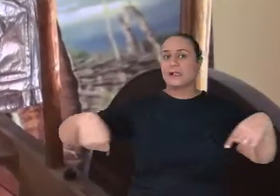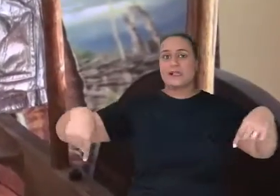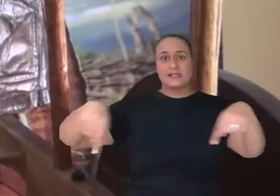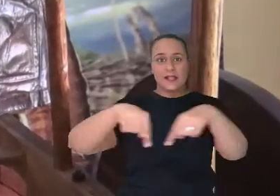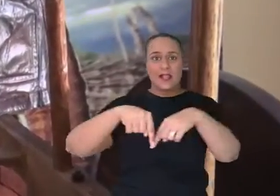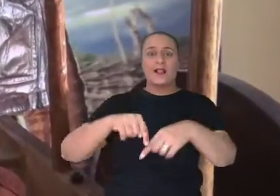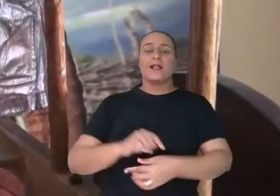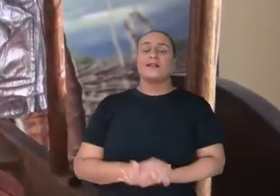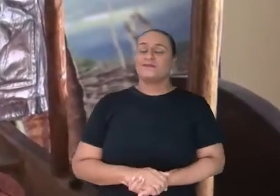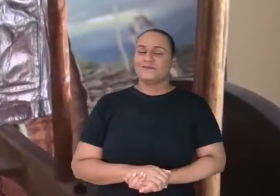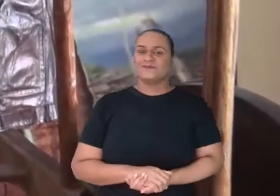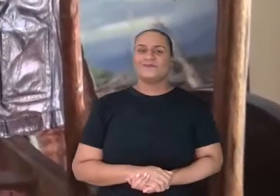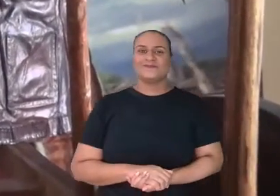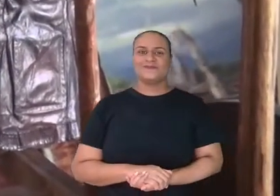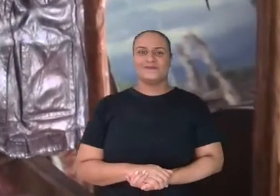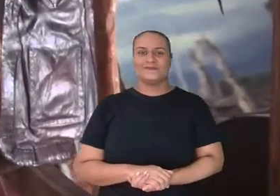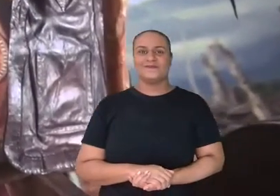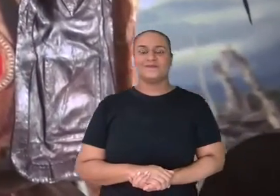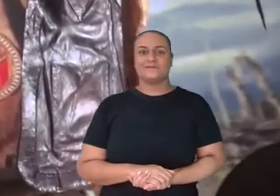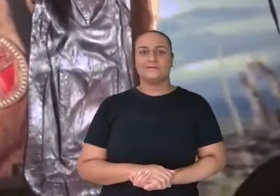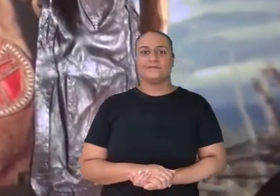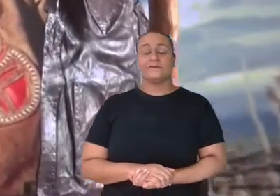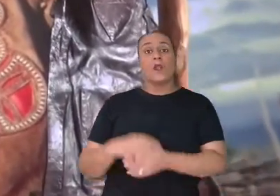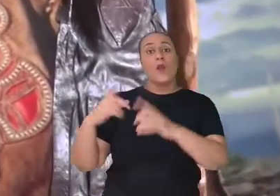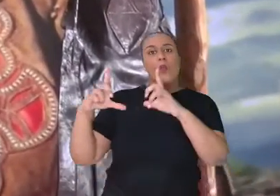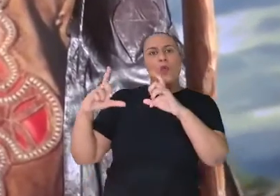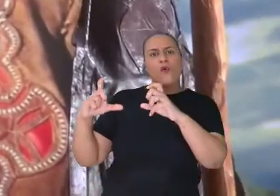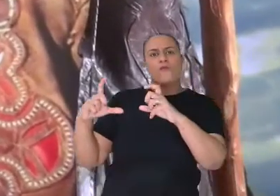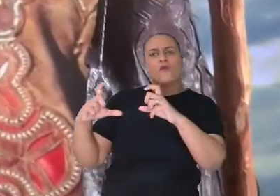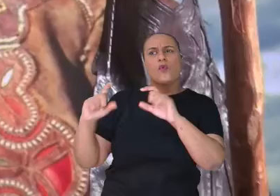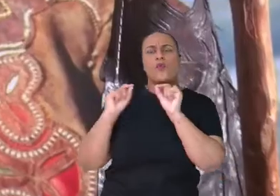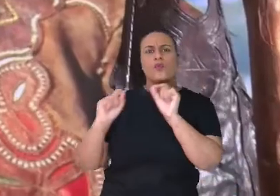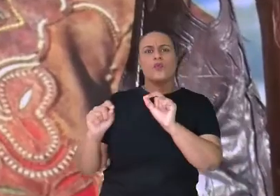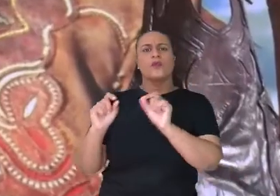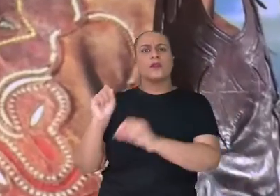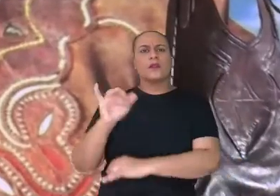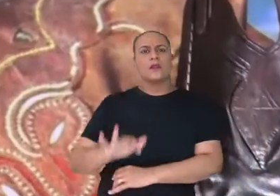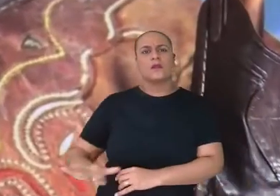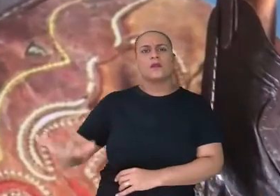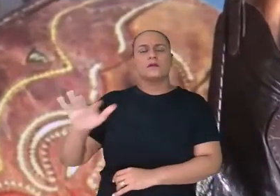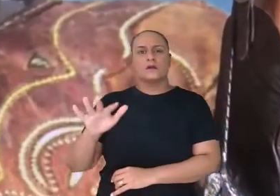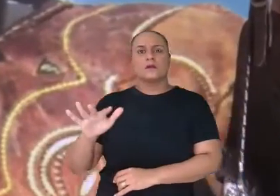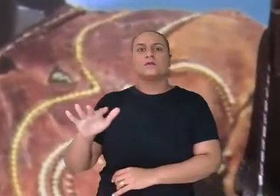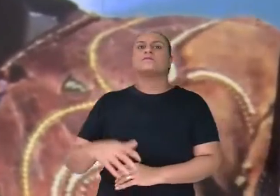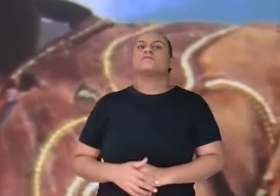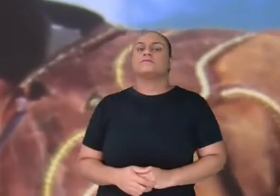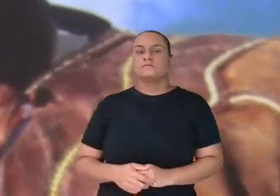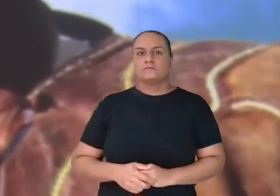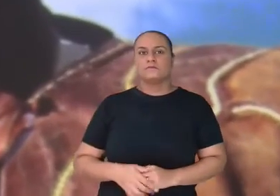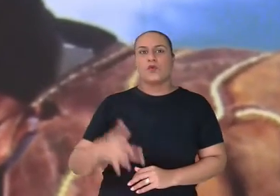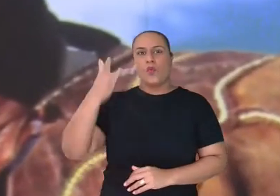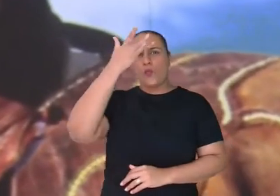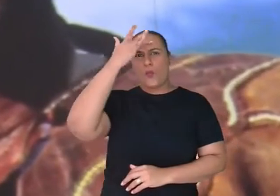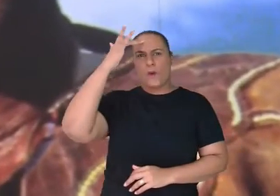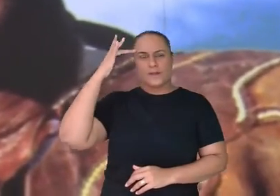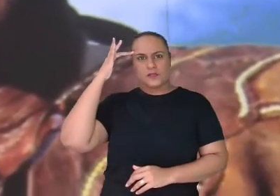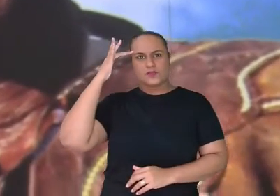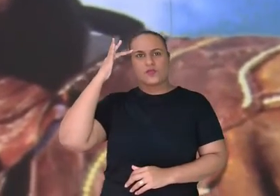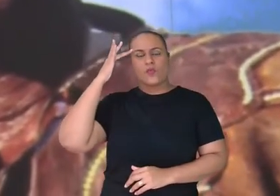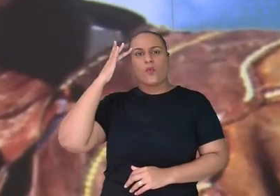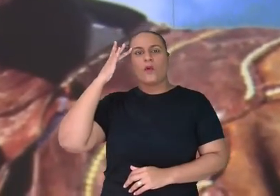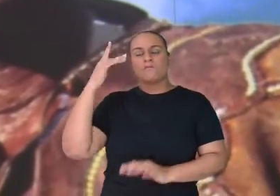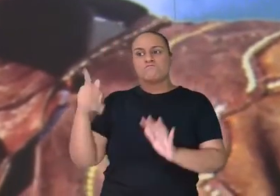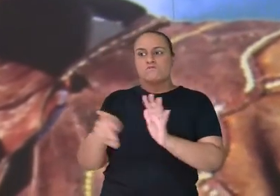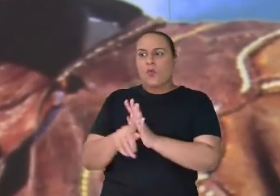Ah, sim. Então, de um lado a gente tem um sertanejo, uma pessoa que trabalha com a lida do